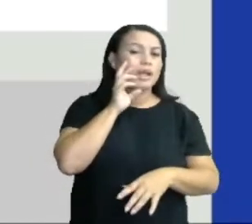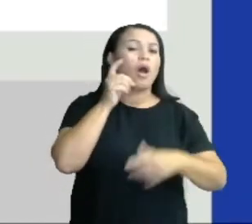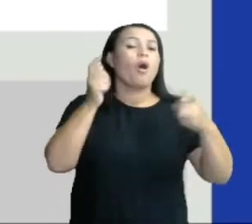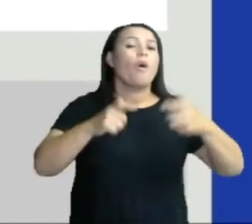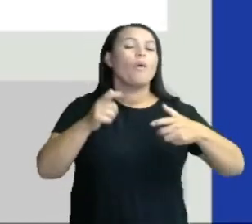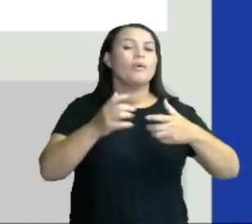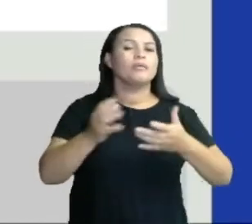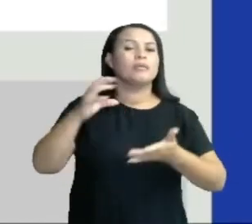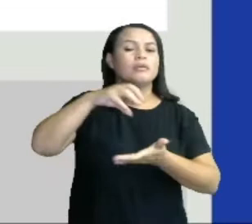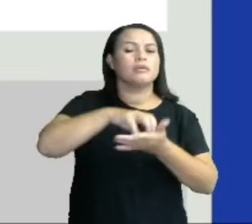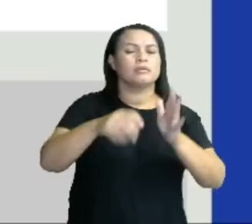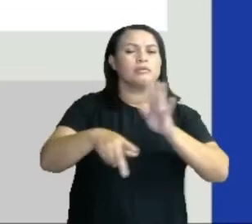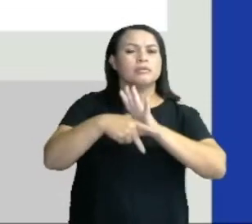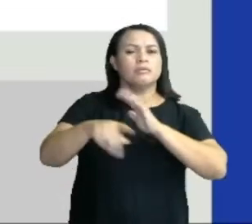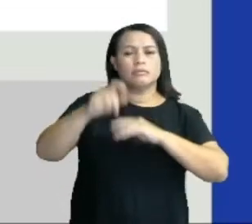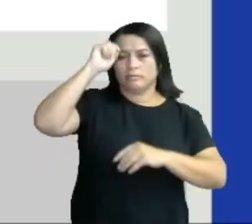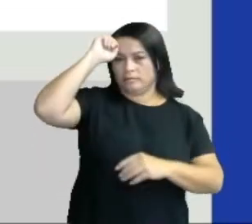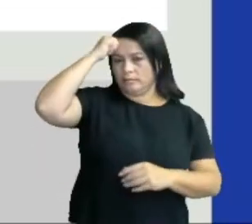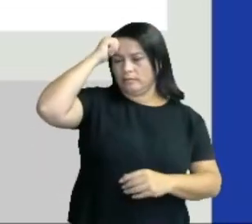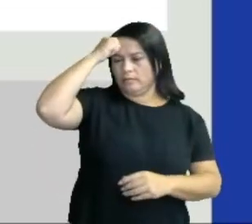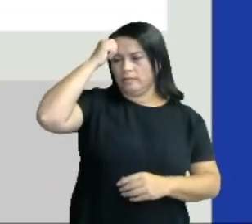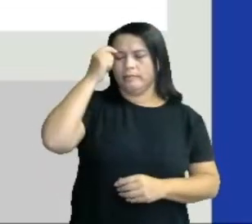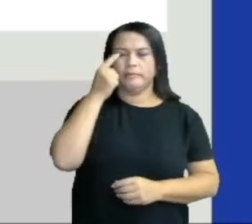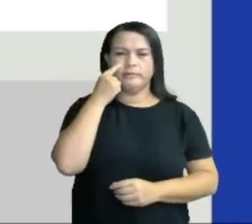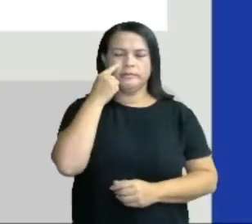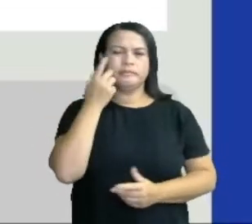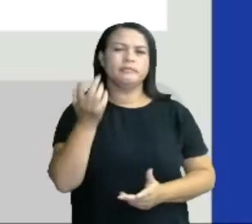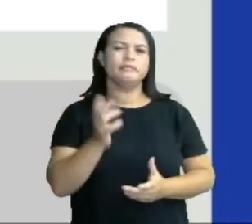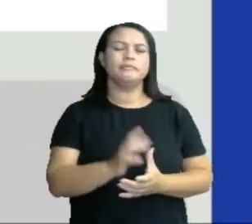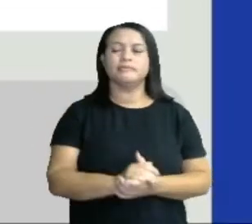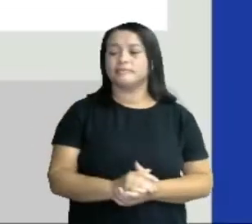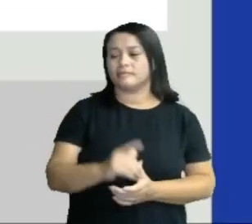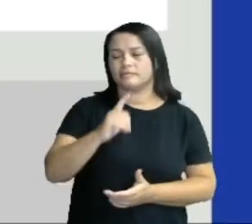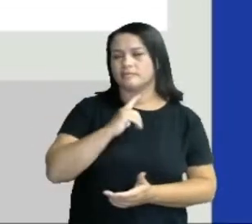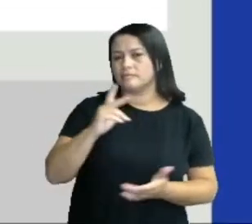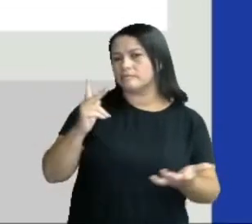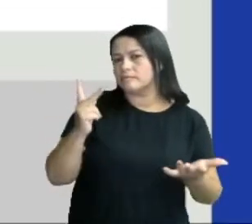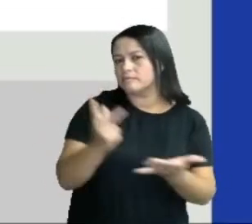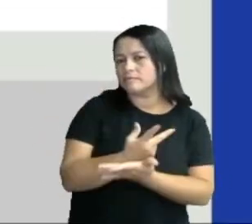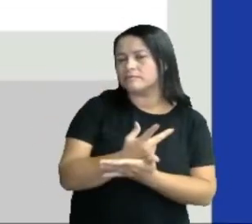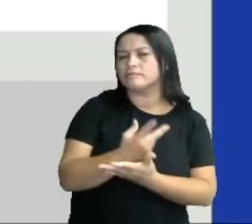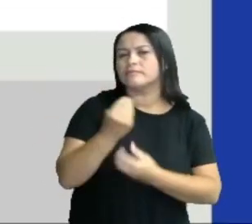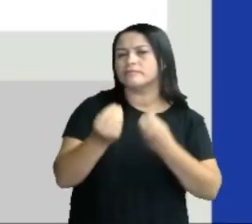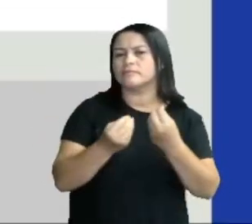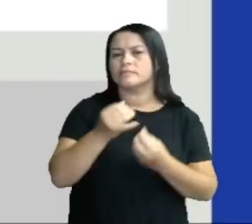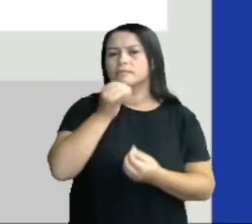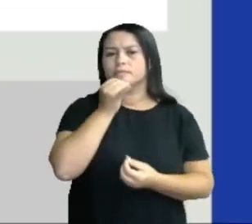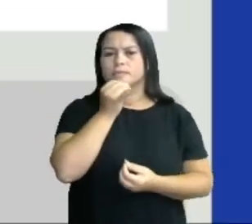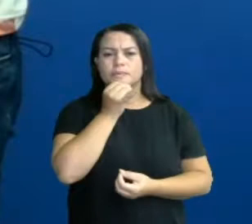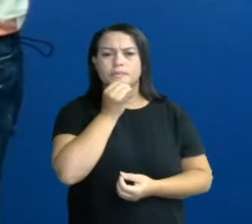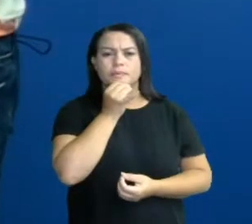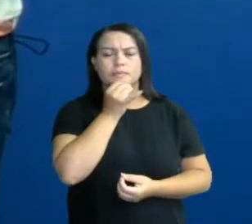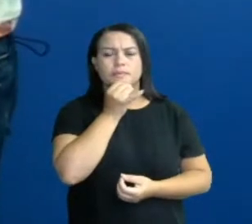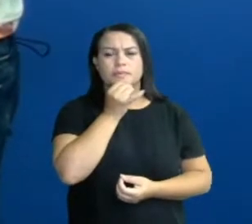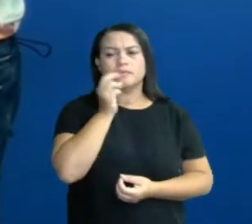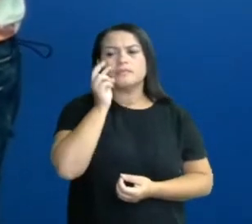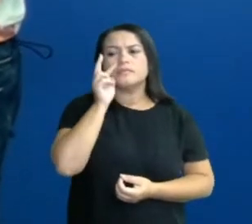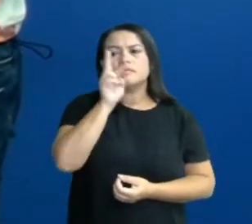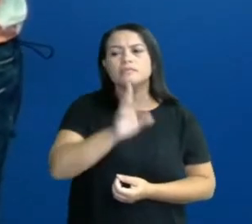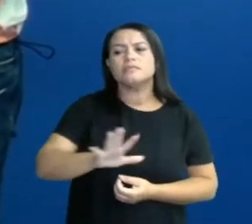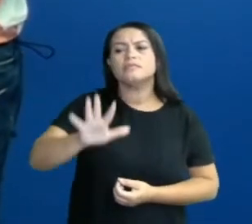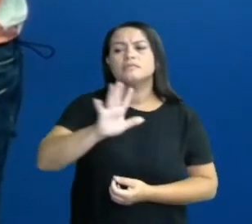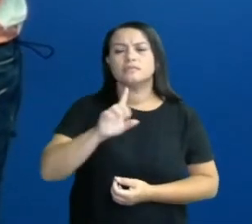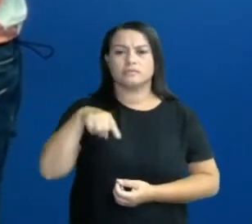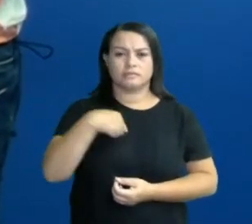perspectiva. Então aí, no caso, você teria, vamos dizer assim, uma falha de não poder contar, né, essa visualização do